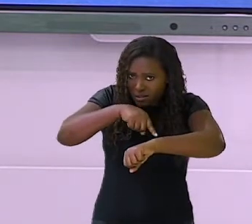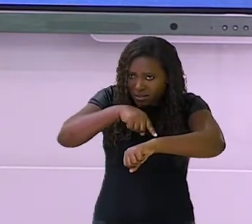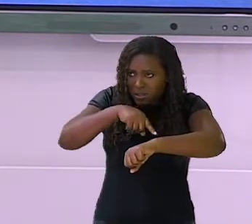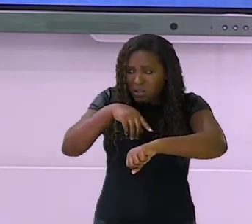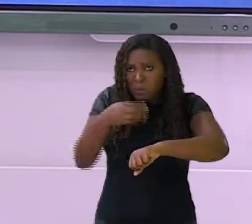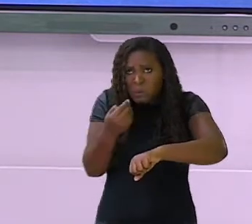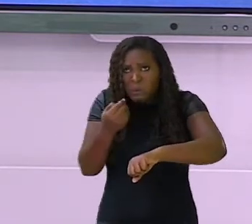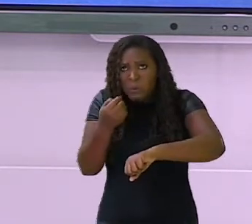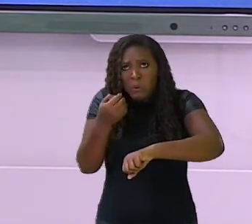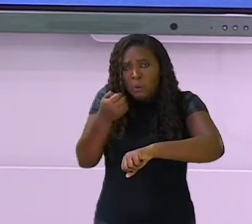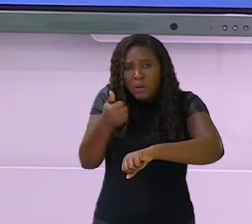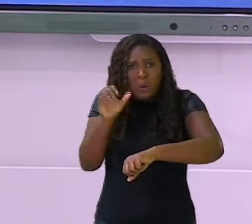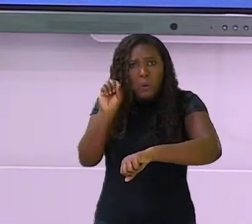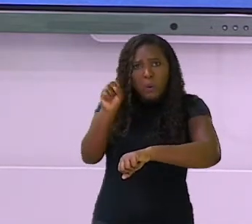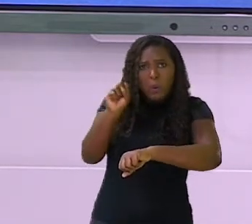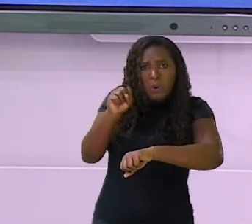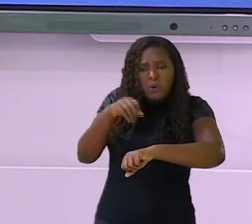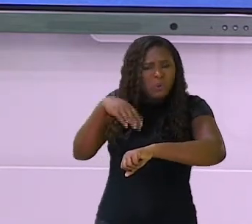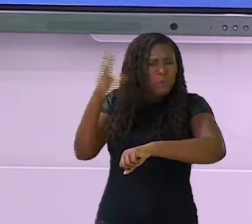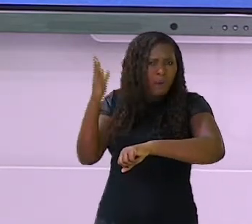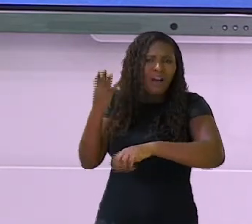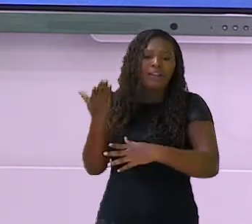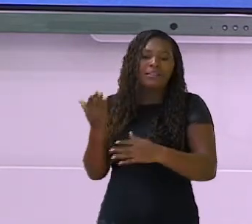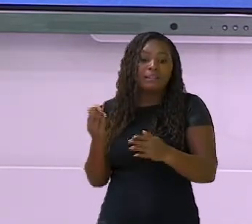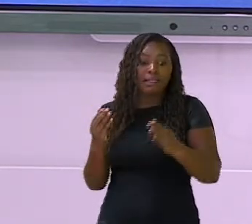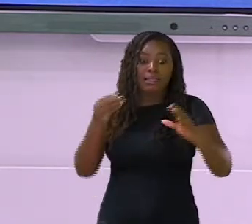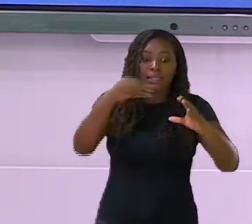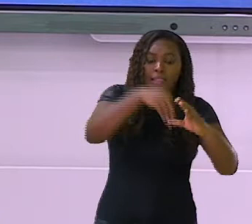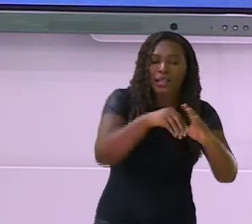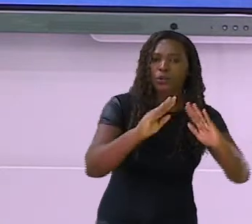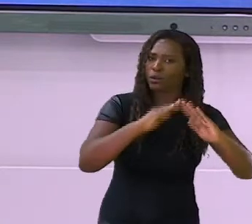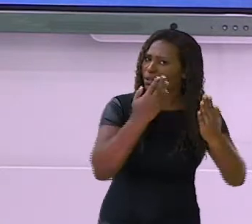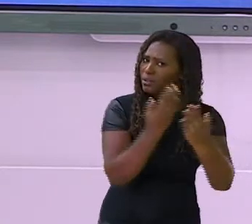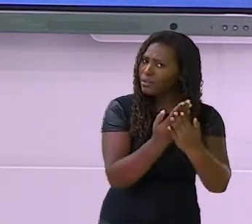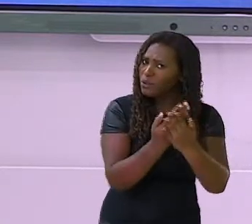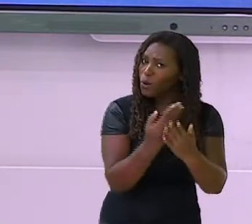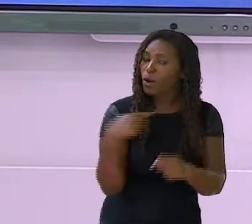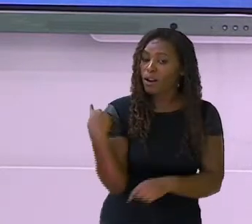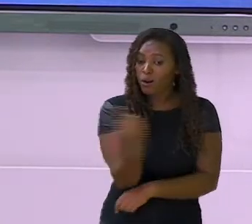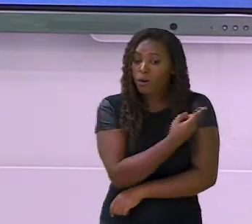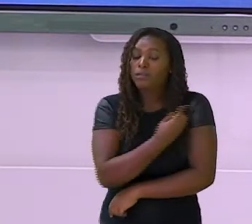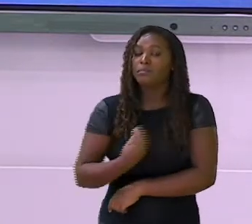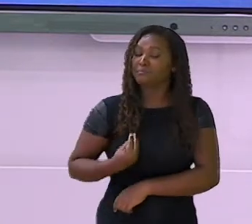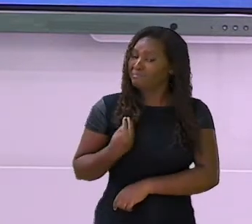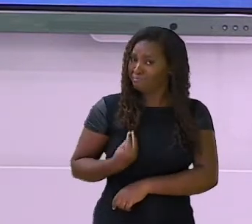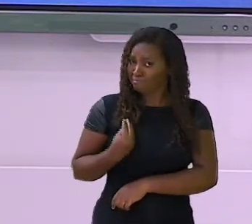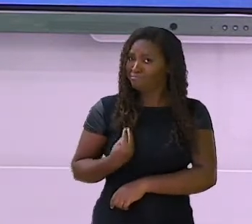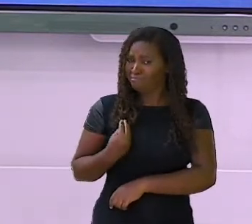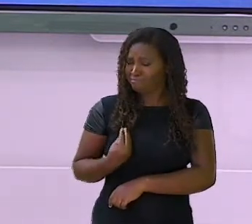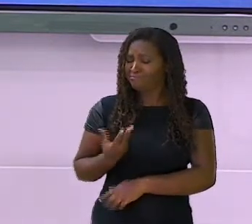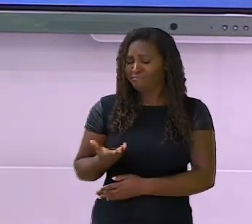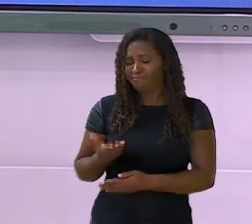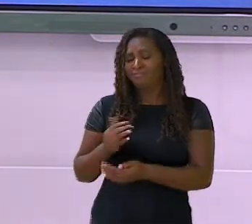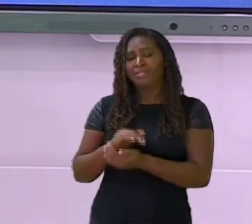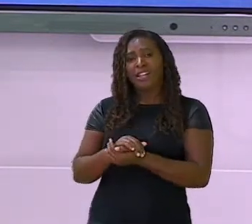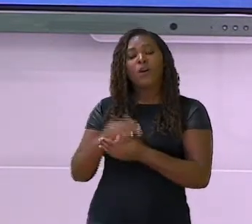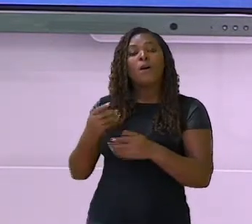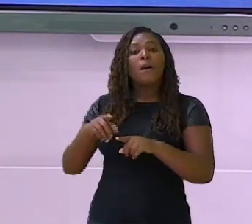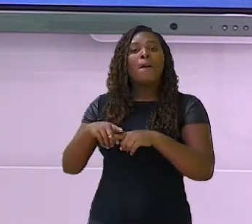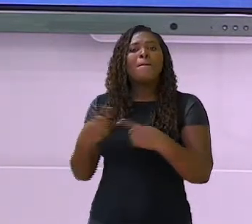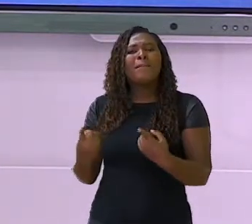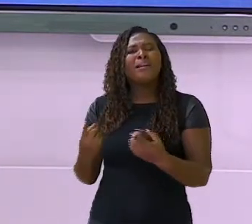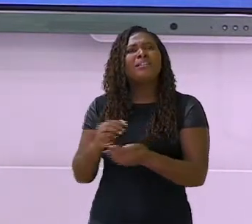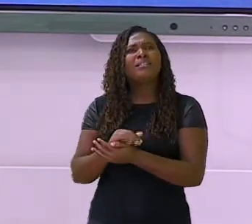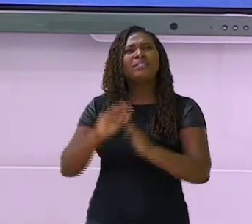assim. Quando e como as escolas foram criadas? Isso é uma pergunta que a gente precisa se fazer para a